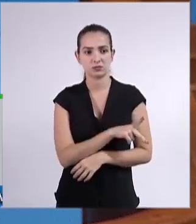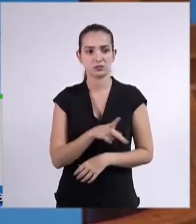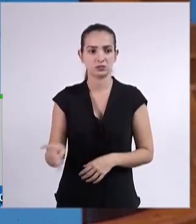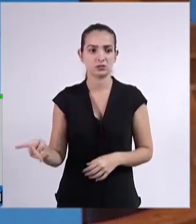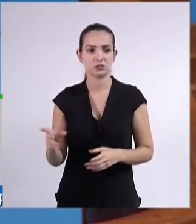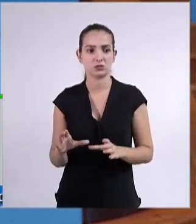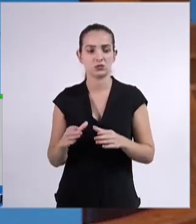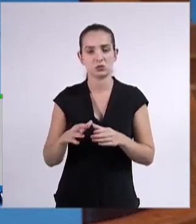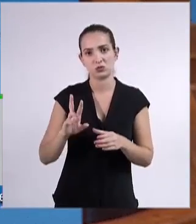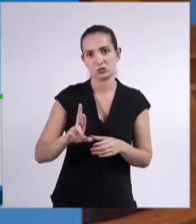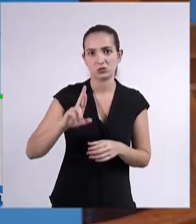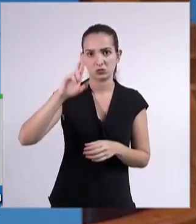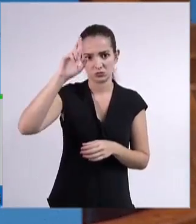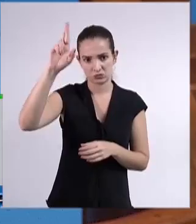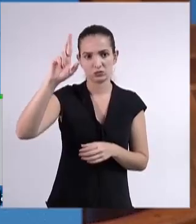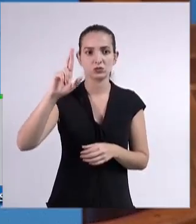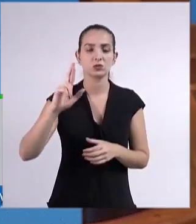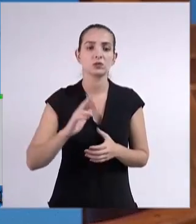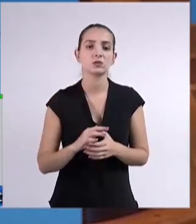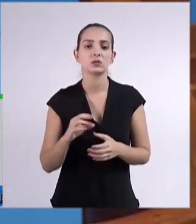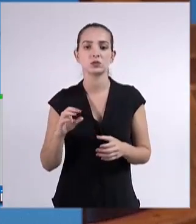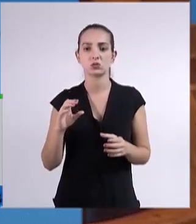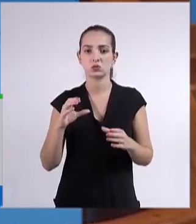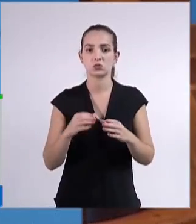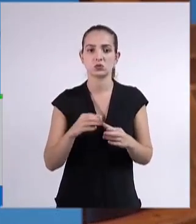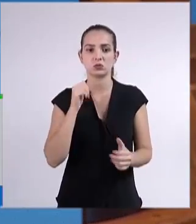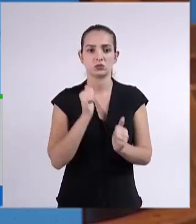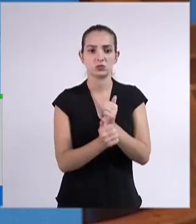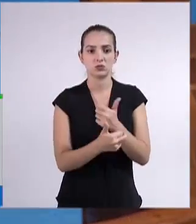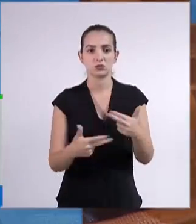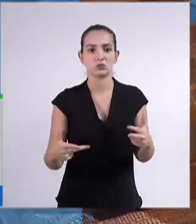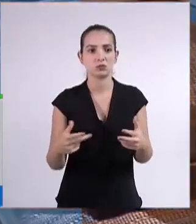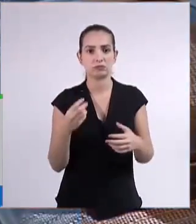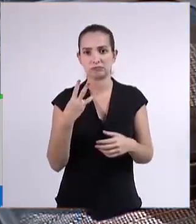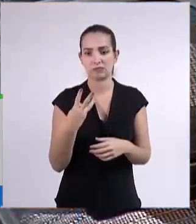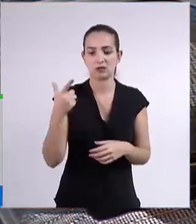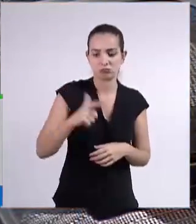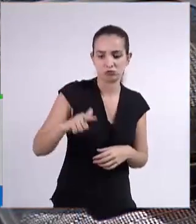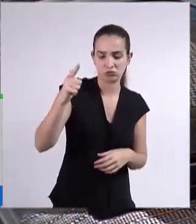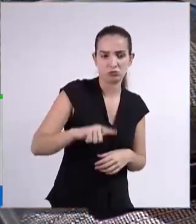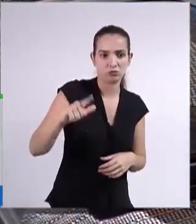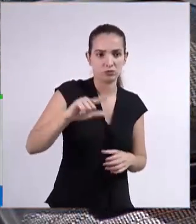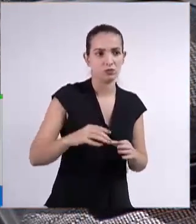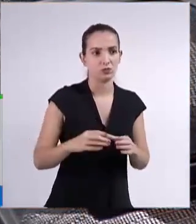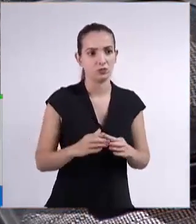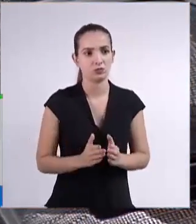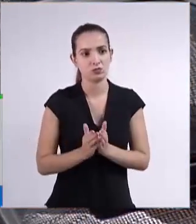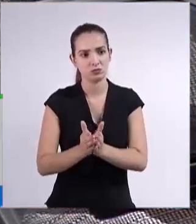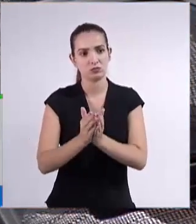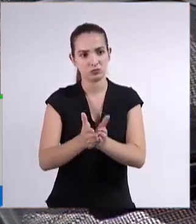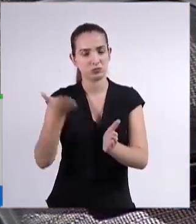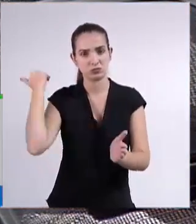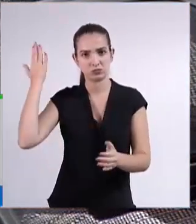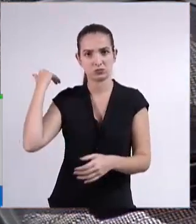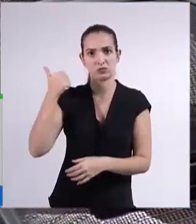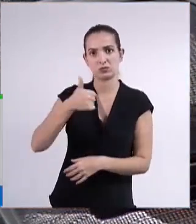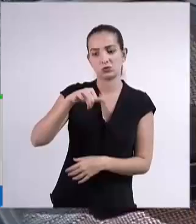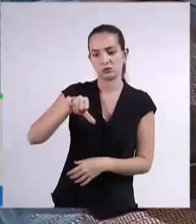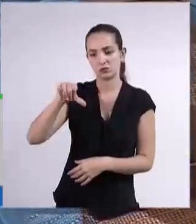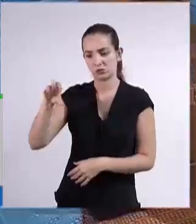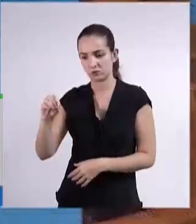da Liga de Esporte de Corumbá por 3 mandatos na década de 90 e eu votei no atual presidente.